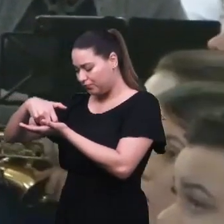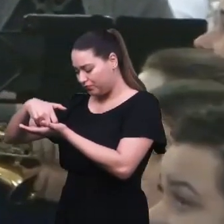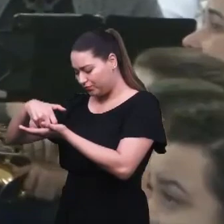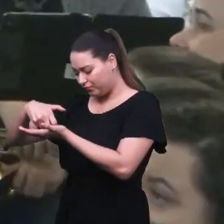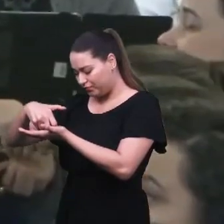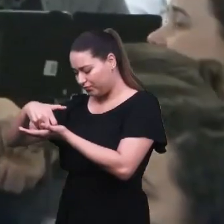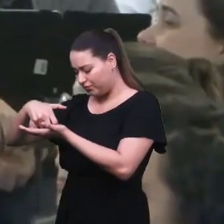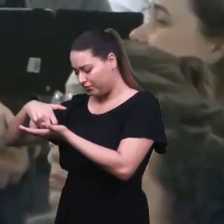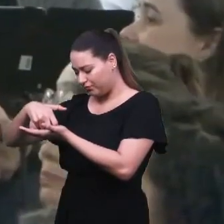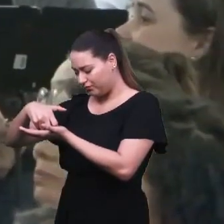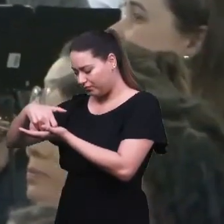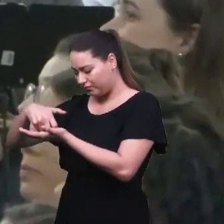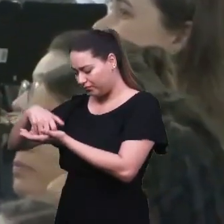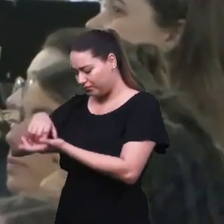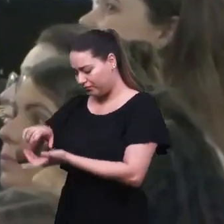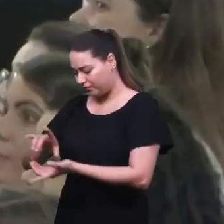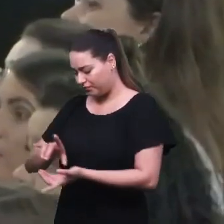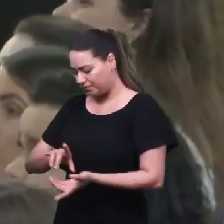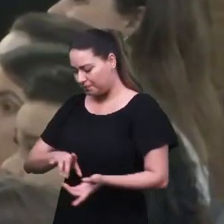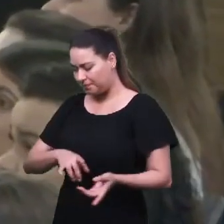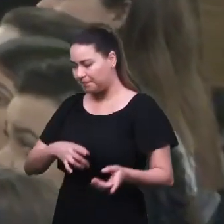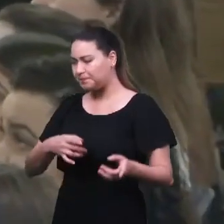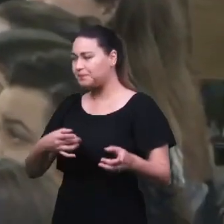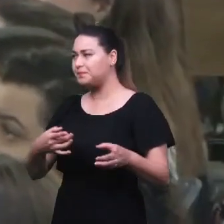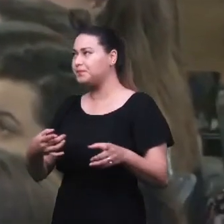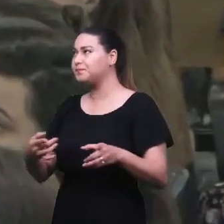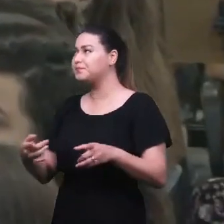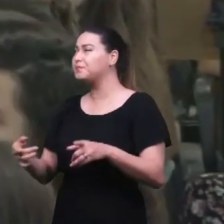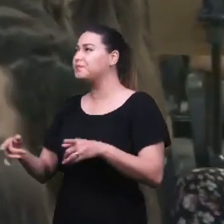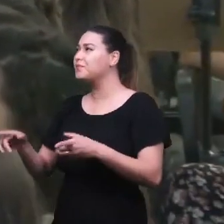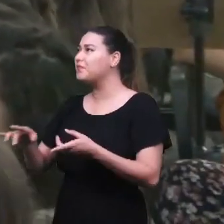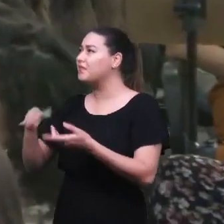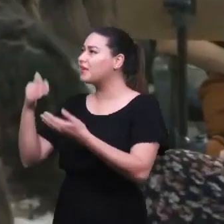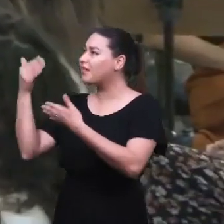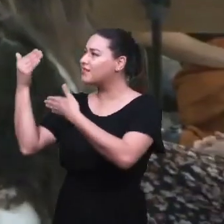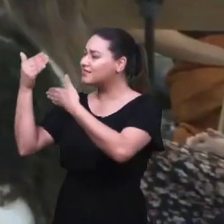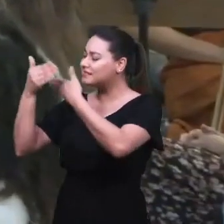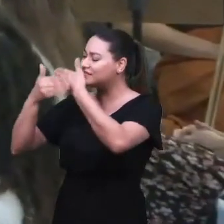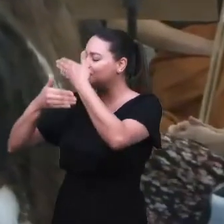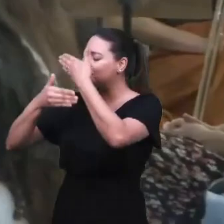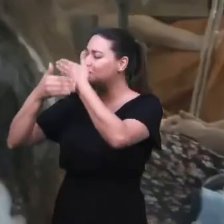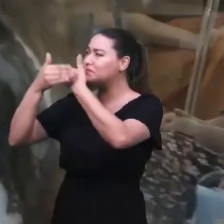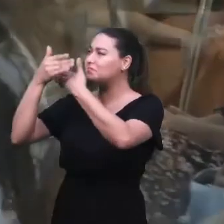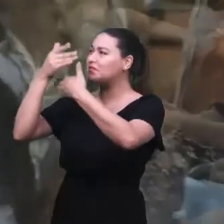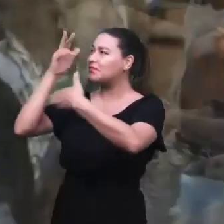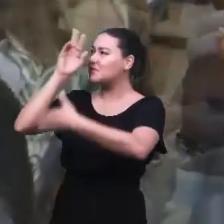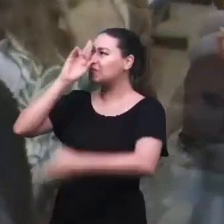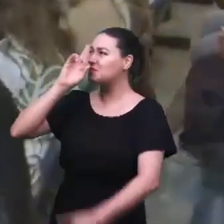Diante dele